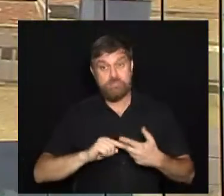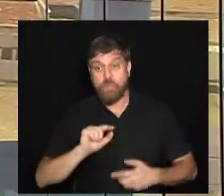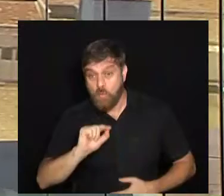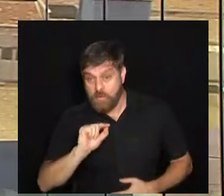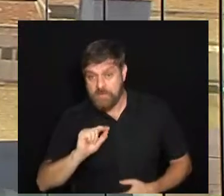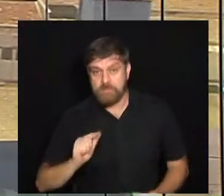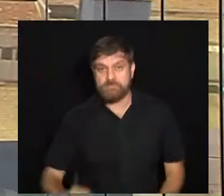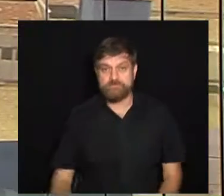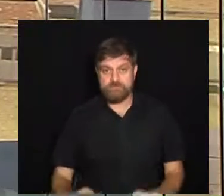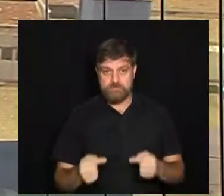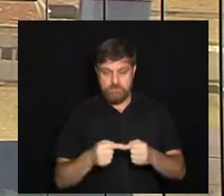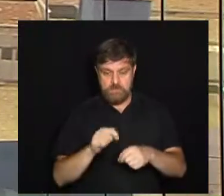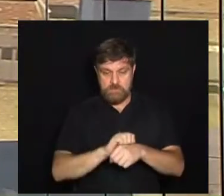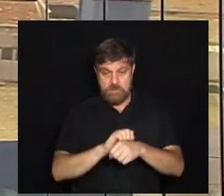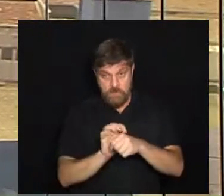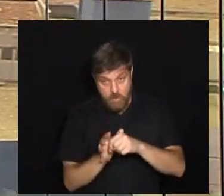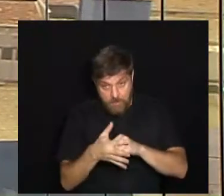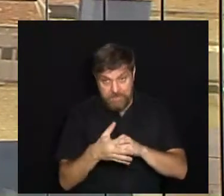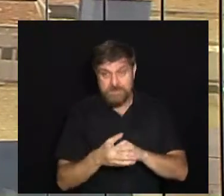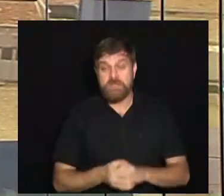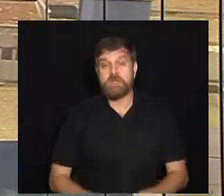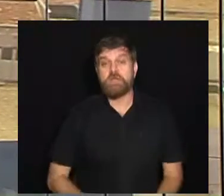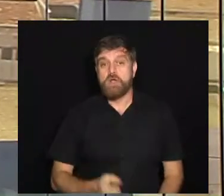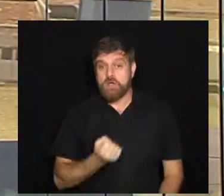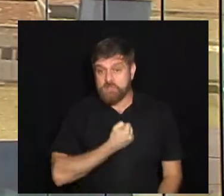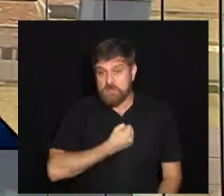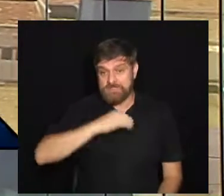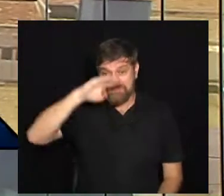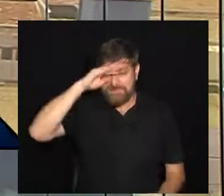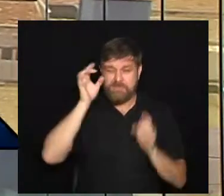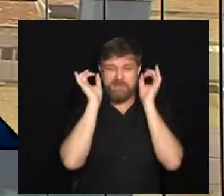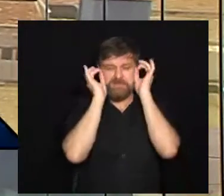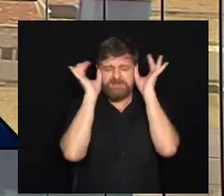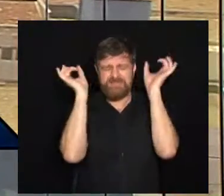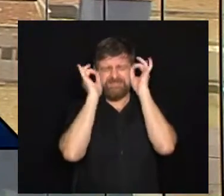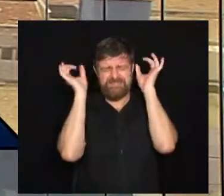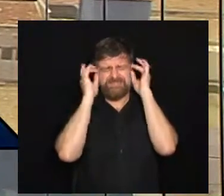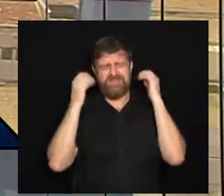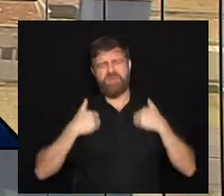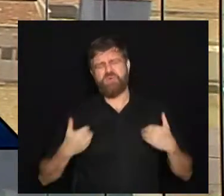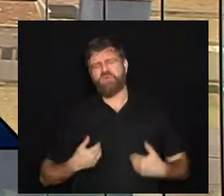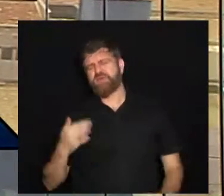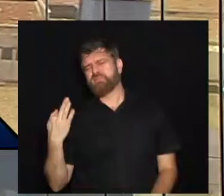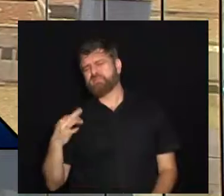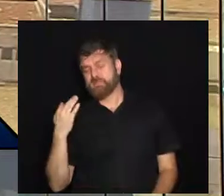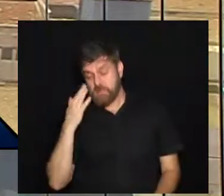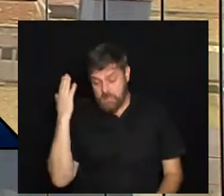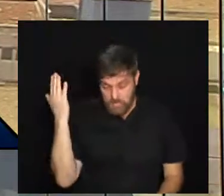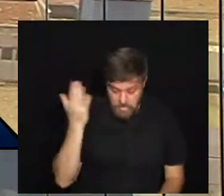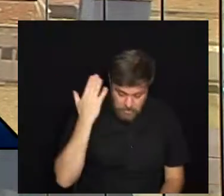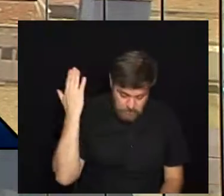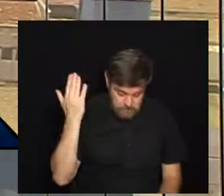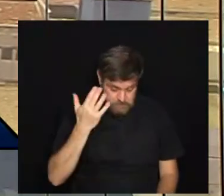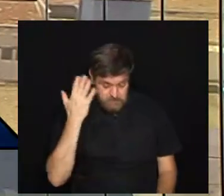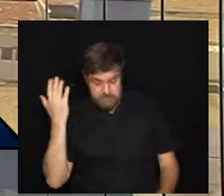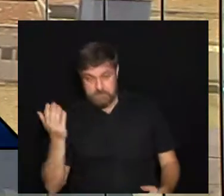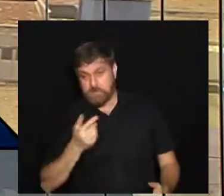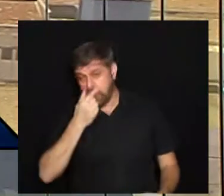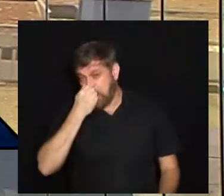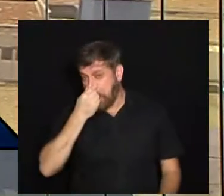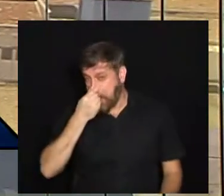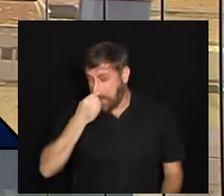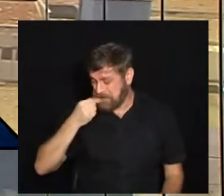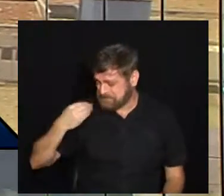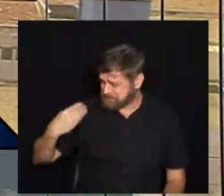é tosse febre dor de cabeça dor no corpo e mal-estar nariz